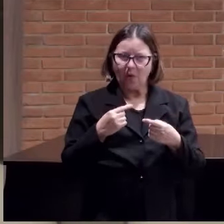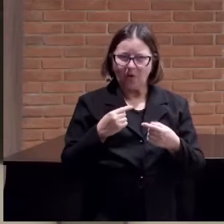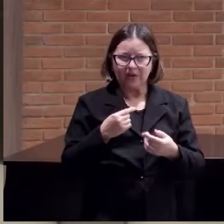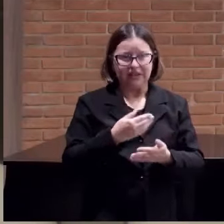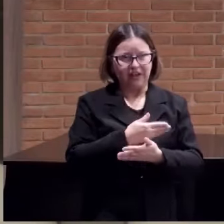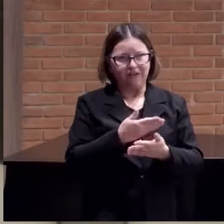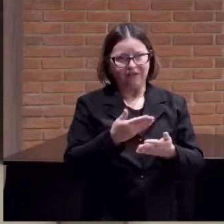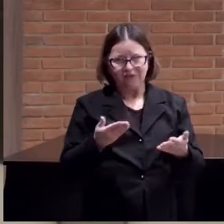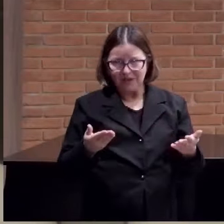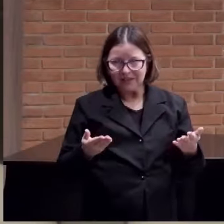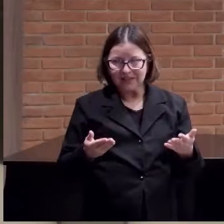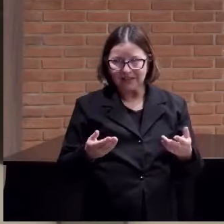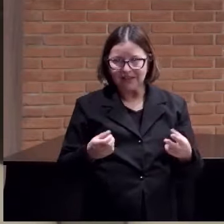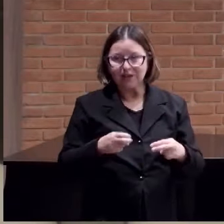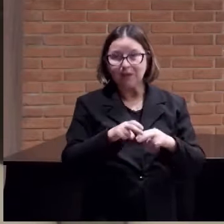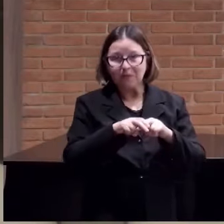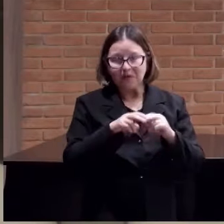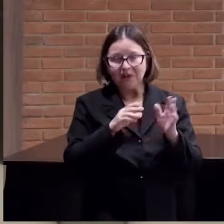causa.